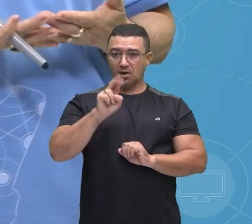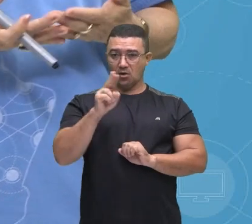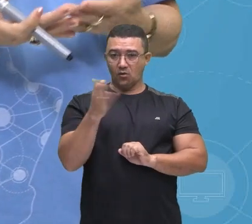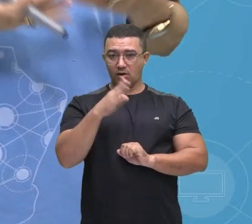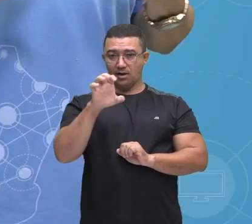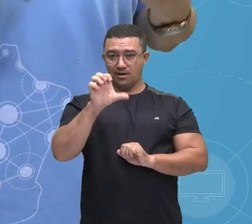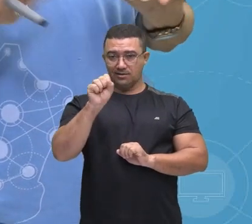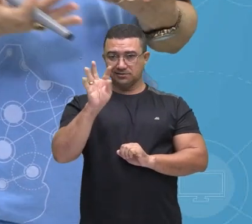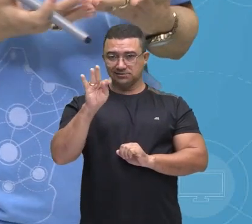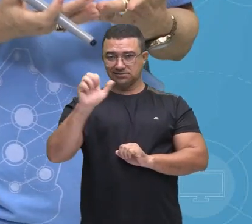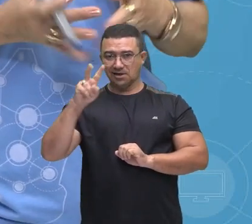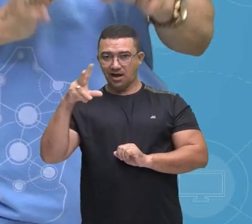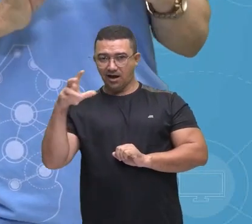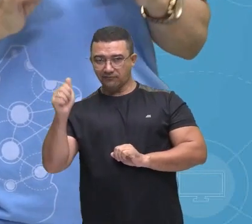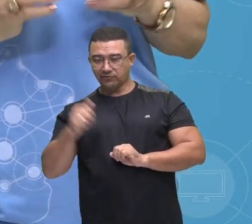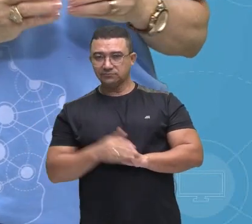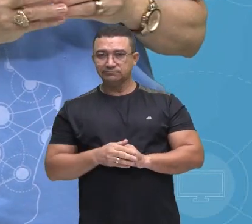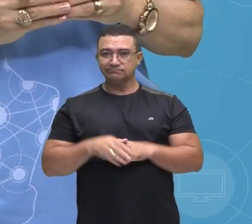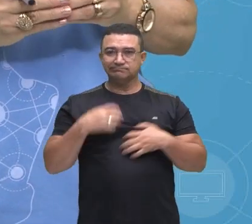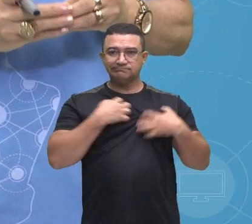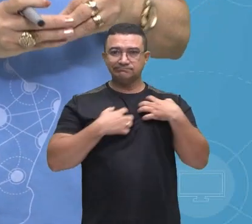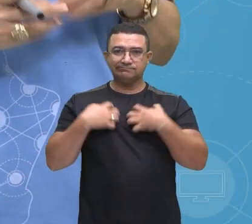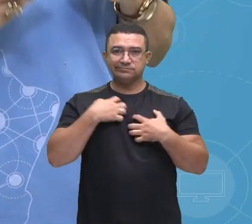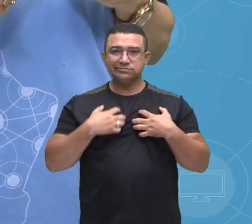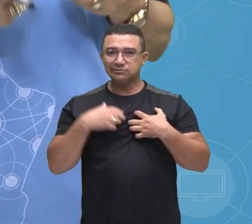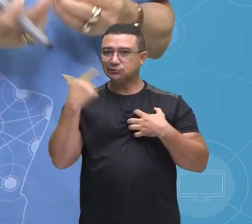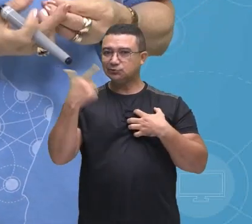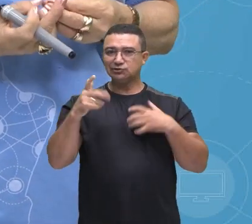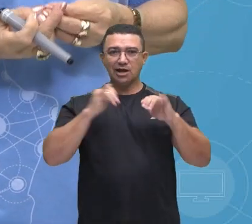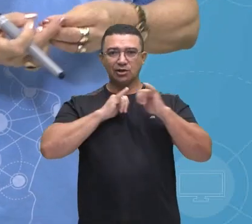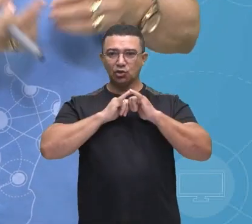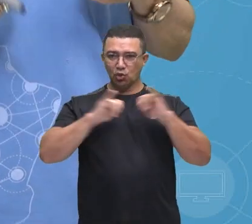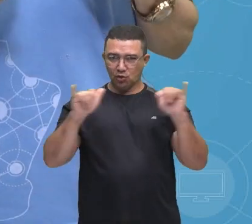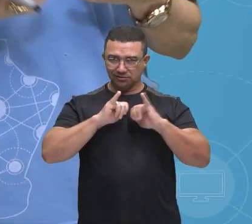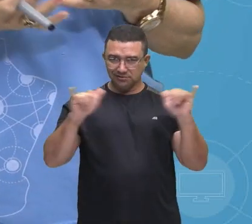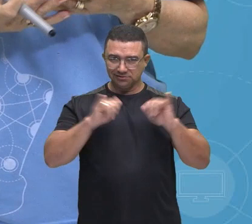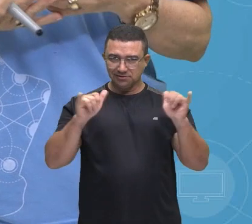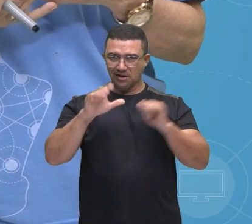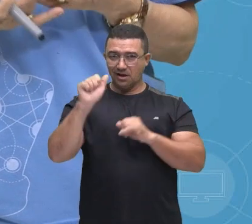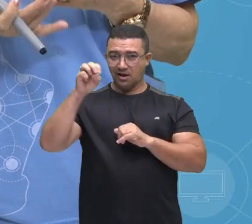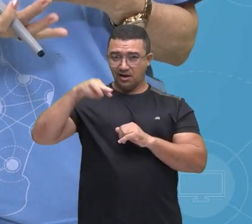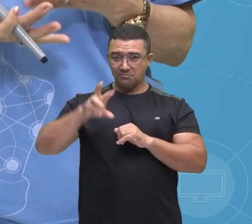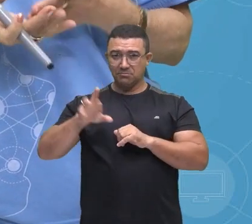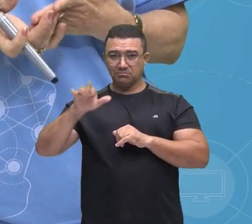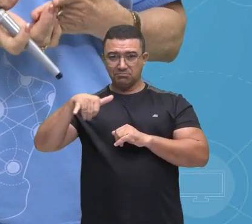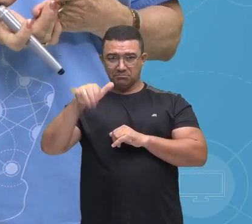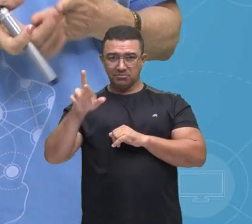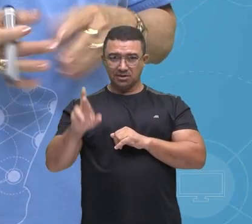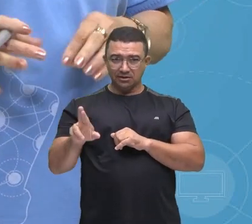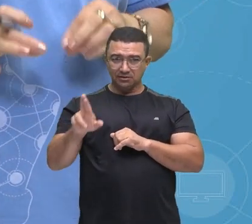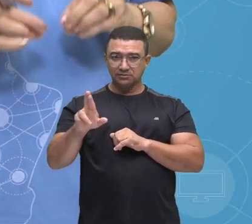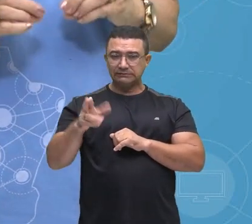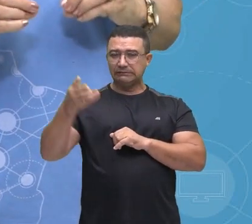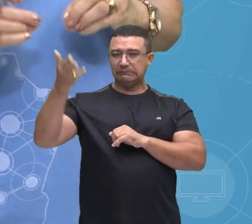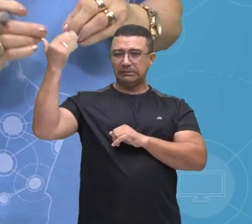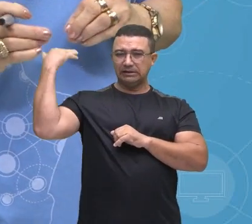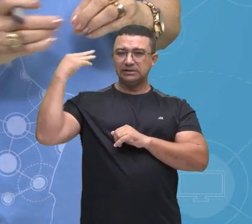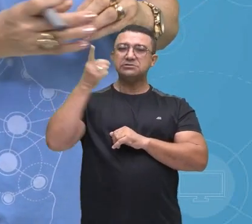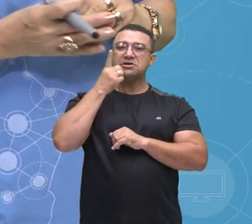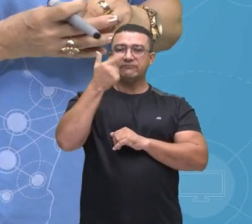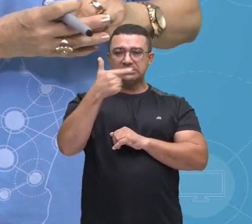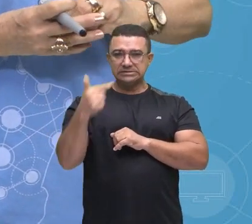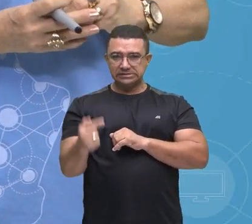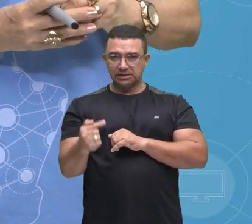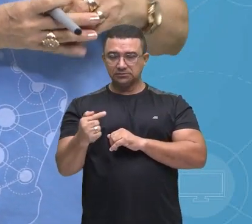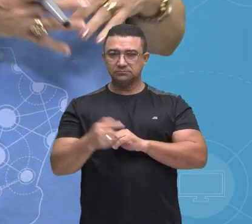estava apreensiva, sem notícias do Amir, desde o dia 27. Não